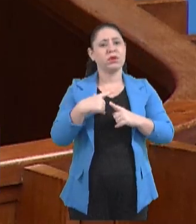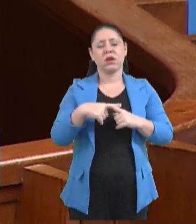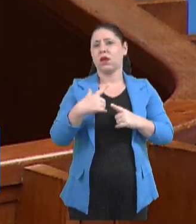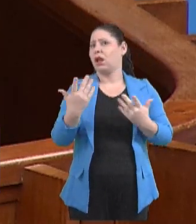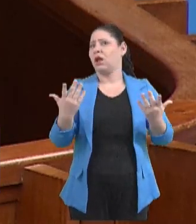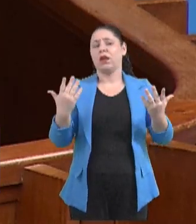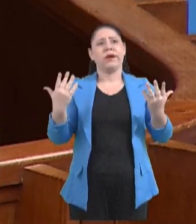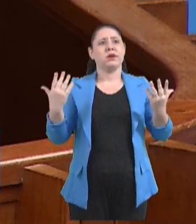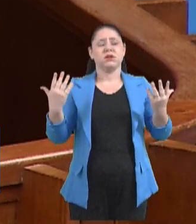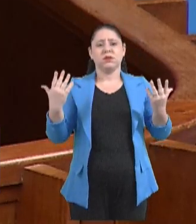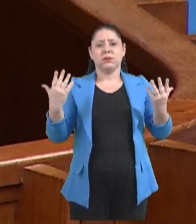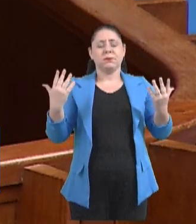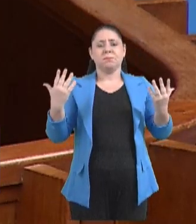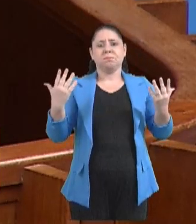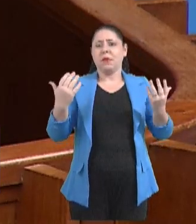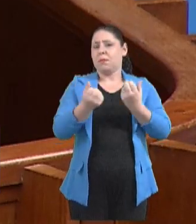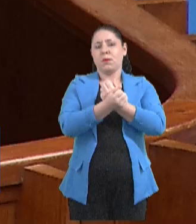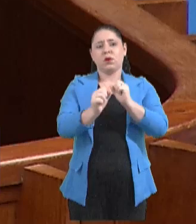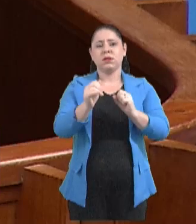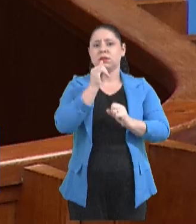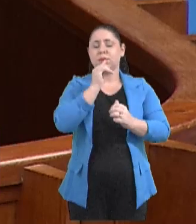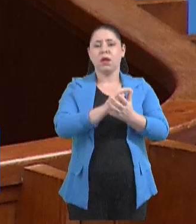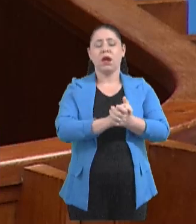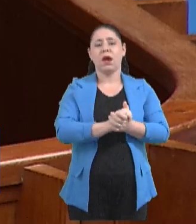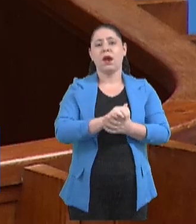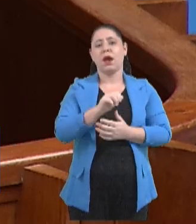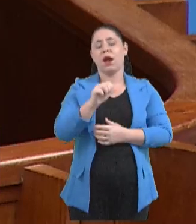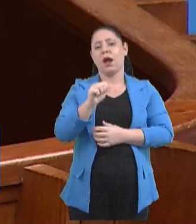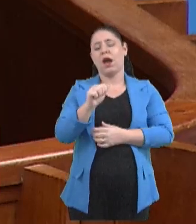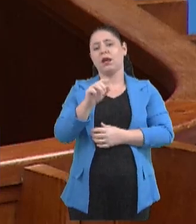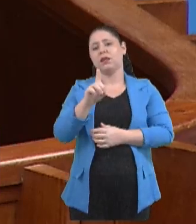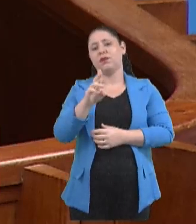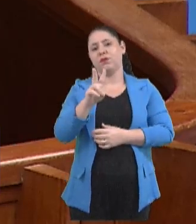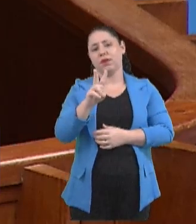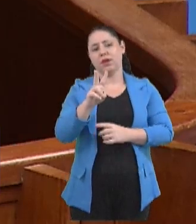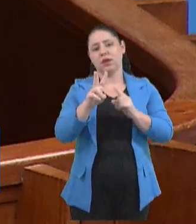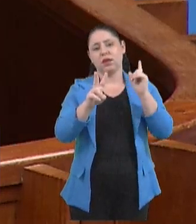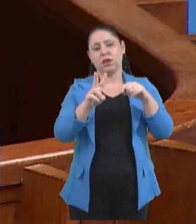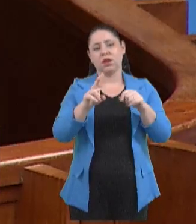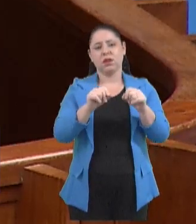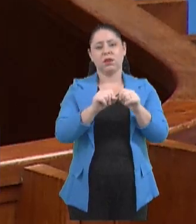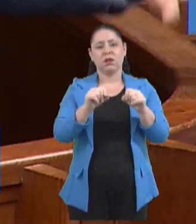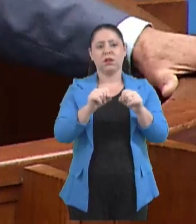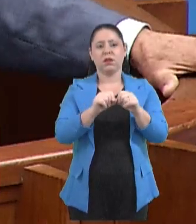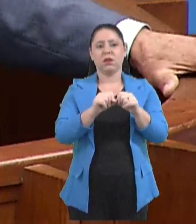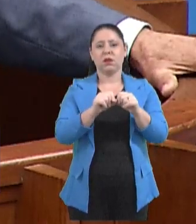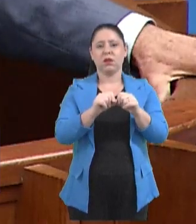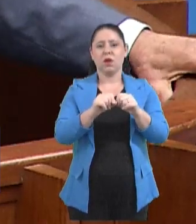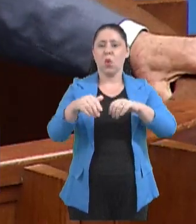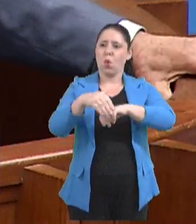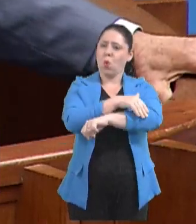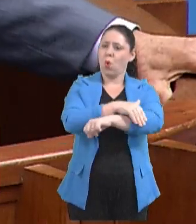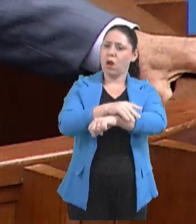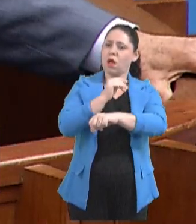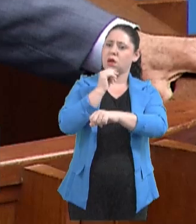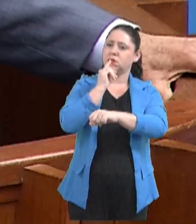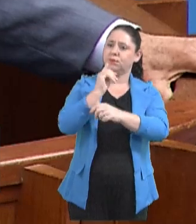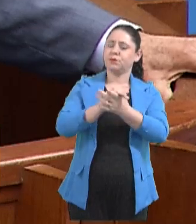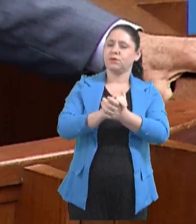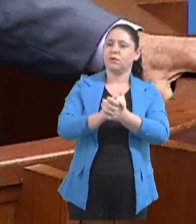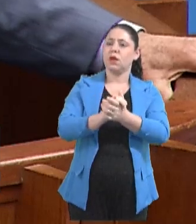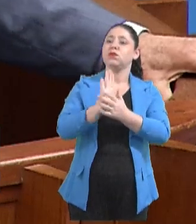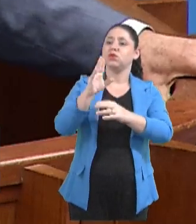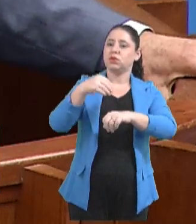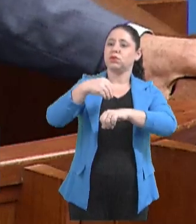possível, lá tem a ABV, deputado Zeca, fez uma usina do outro lado da rodovia. Já encaminhei